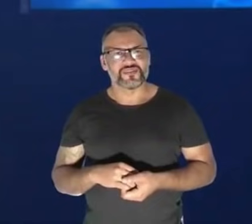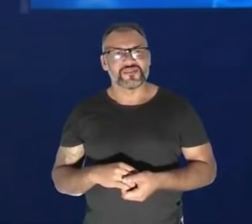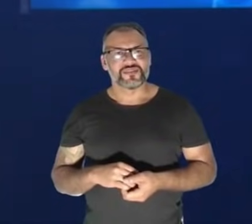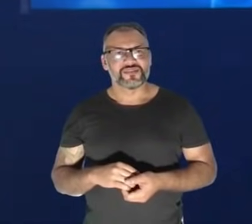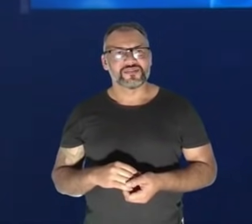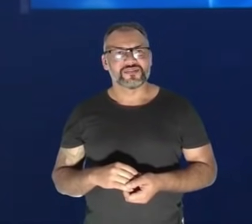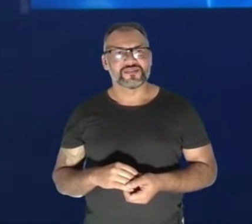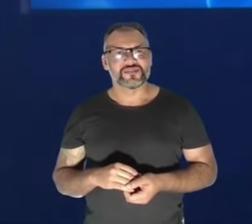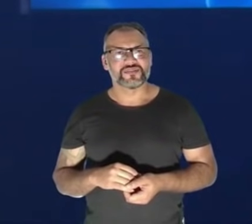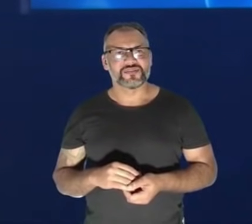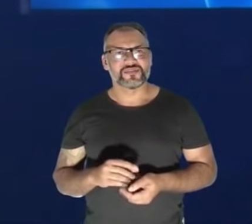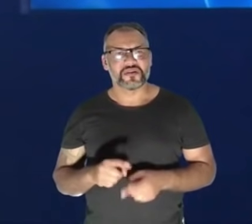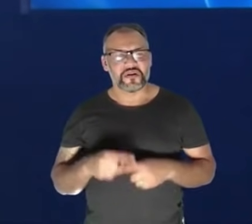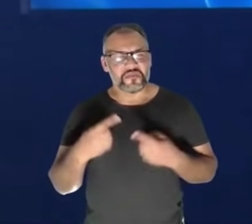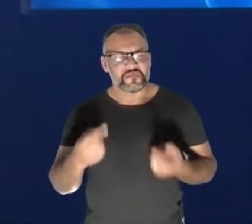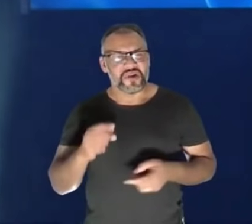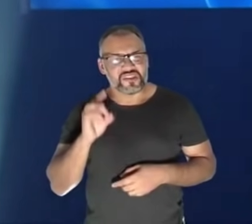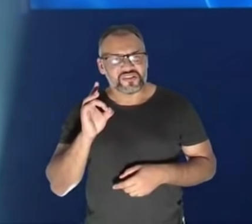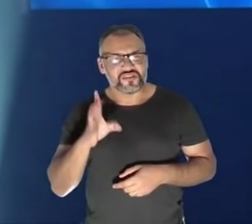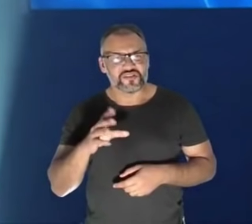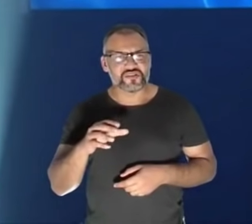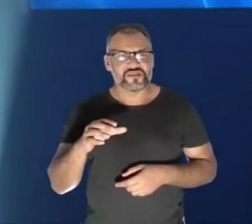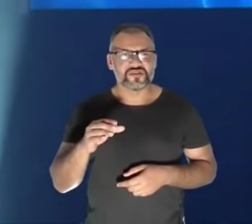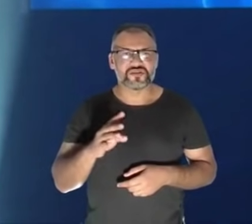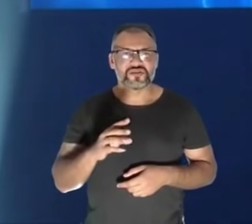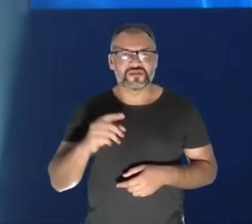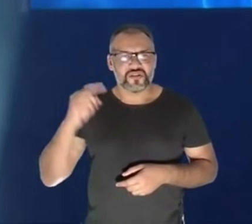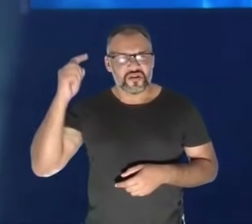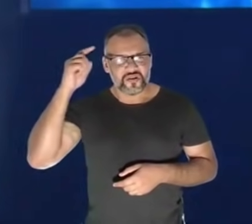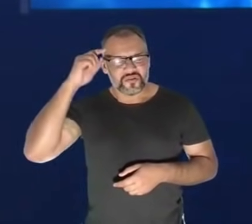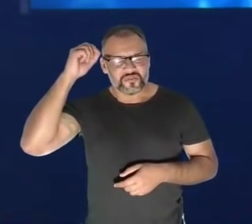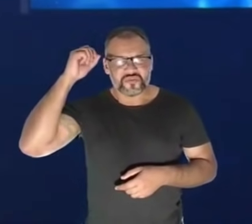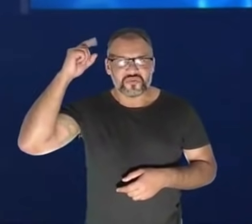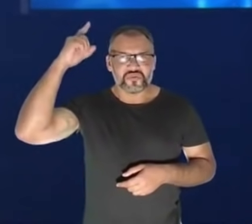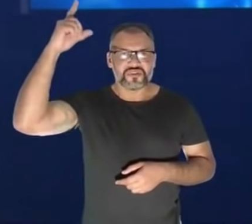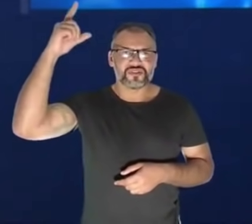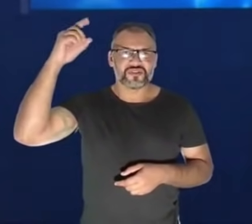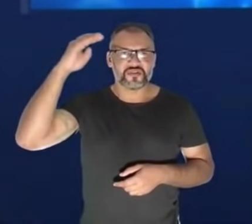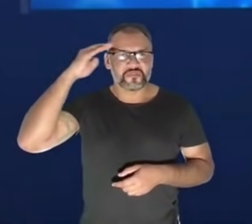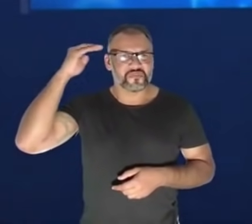não é o conhecimento que impacta é experiência